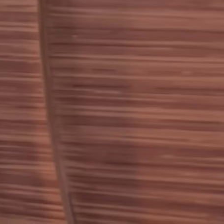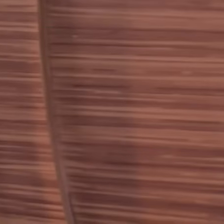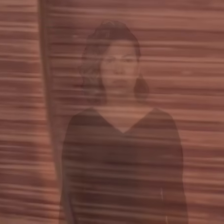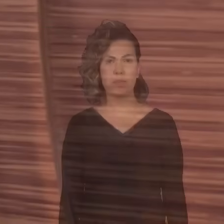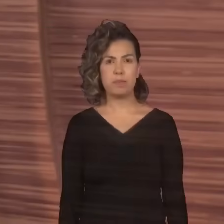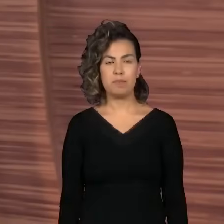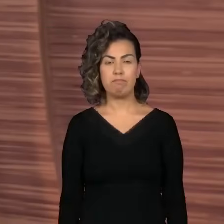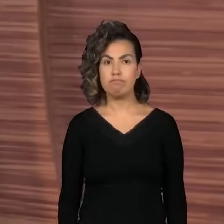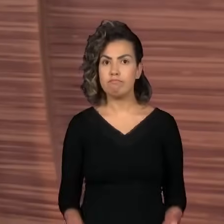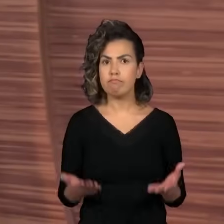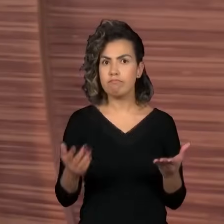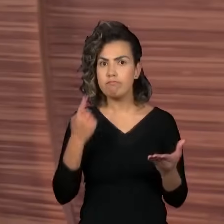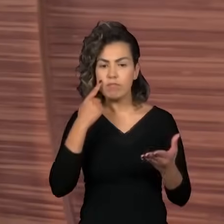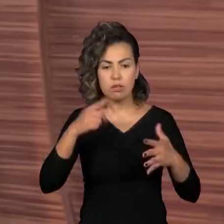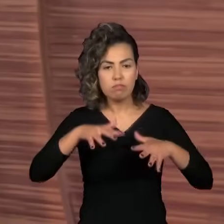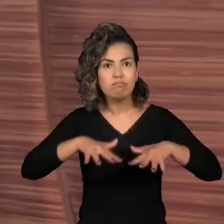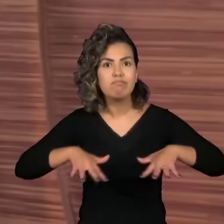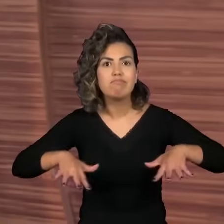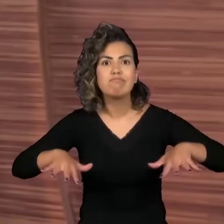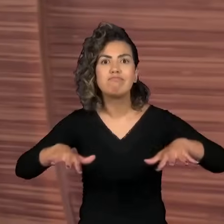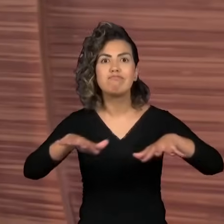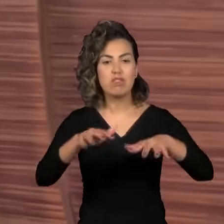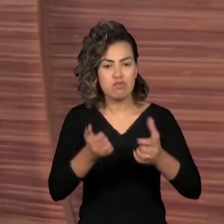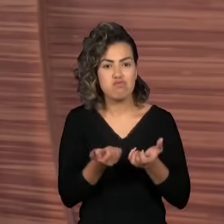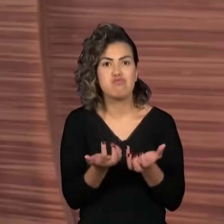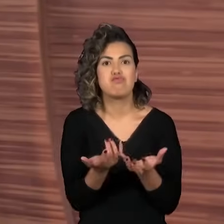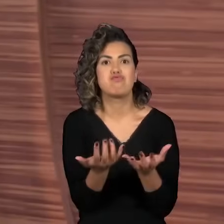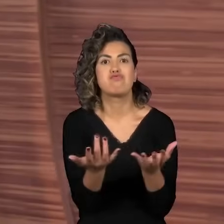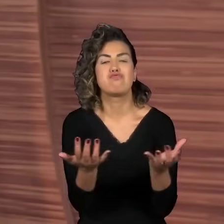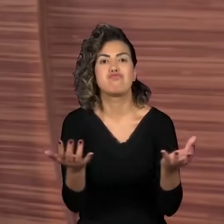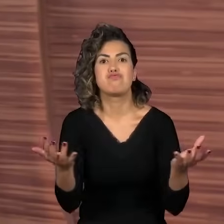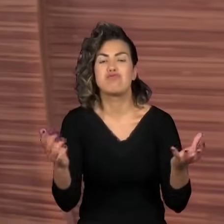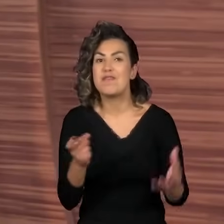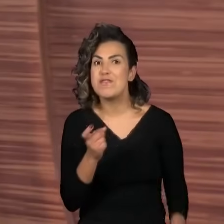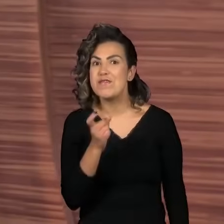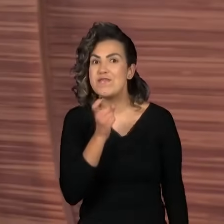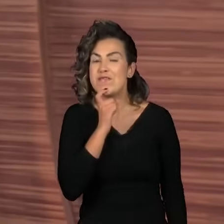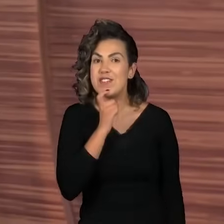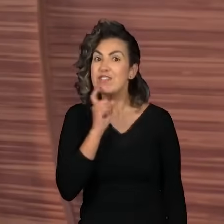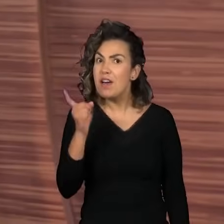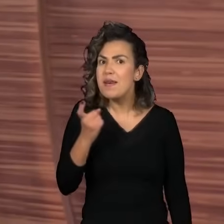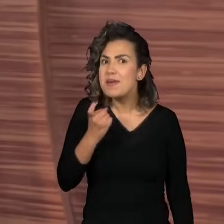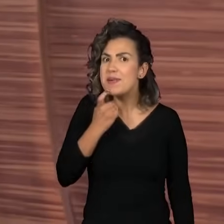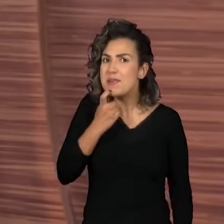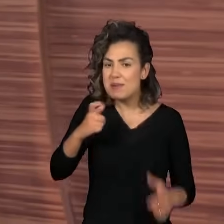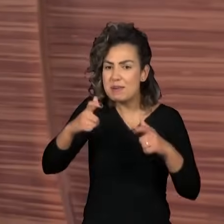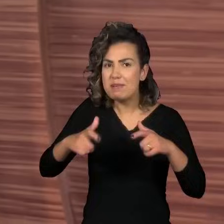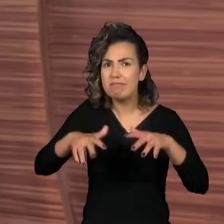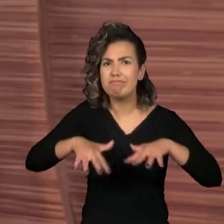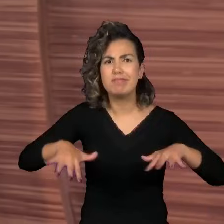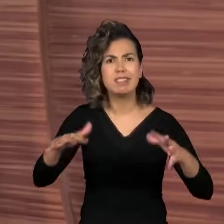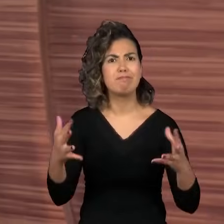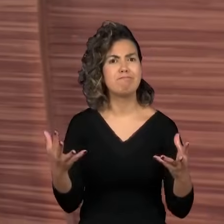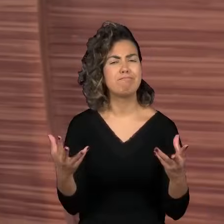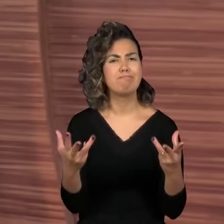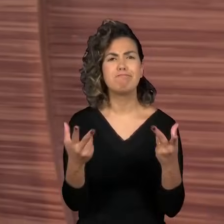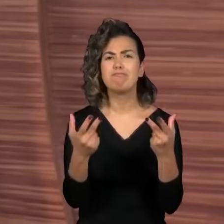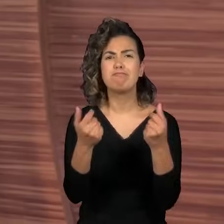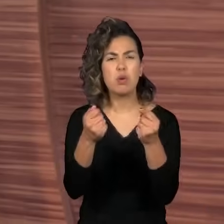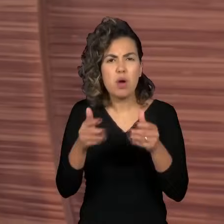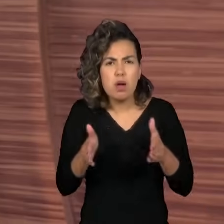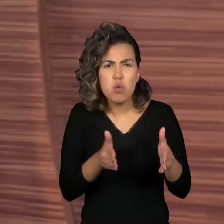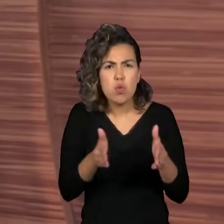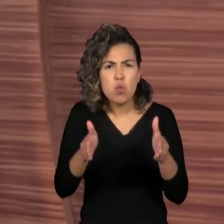Uma usina verde em Campinas, no interior paulista, realiza um projeto inovador. Resíduos do lodo da estação